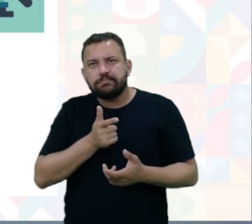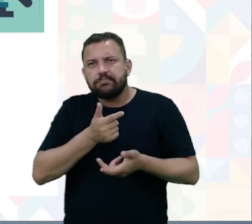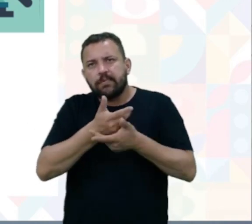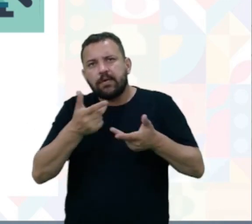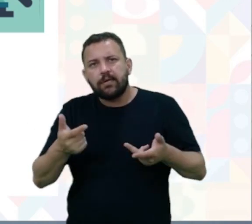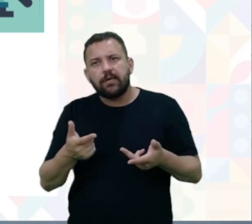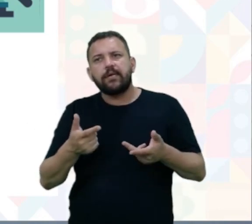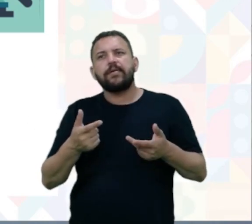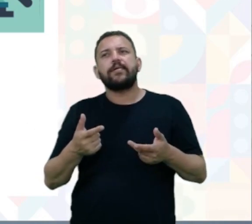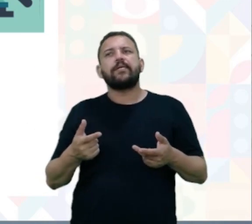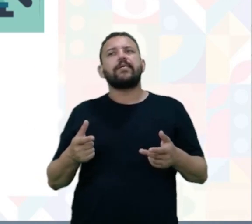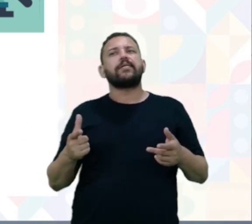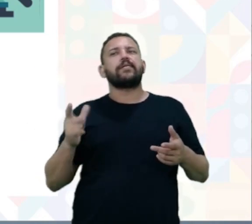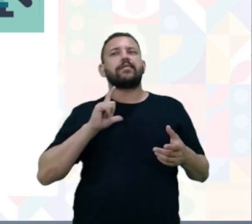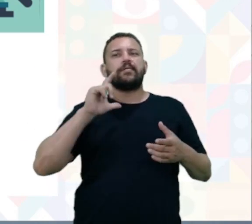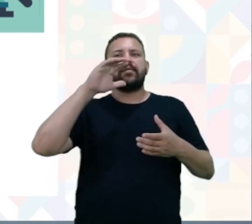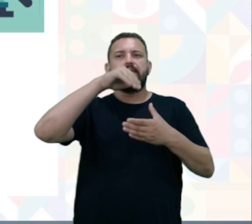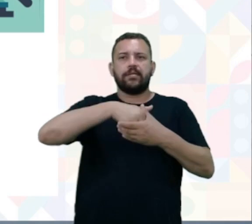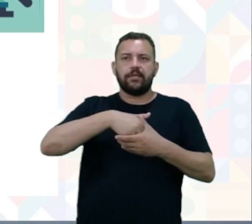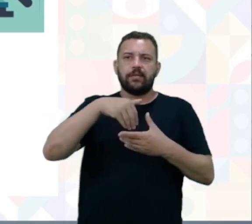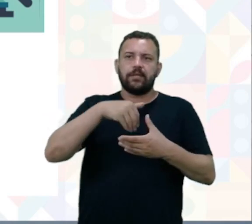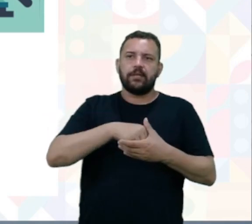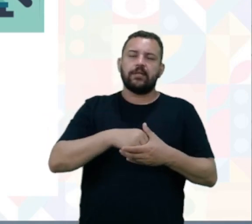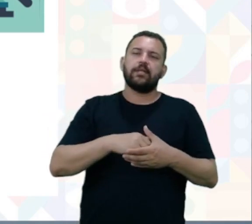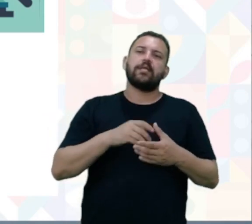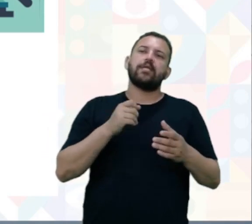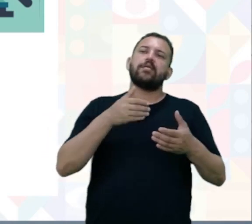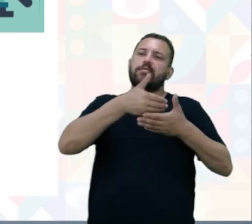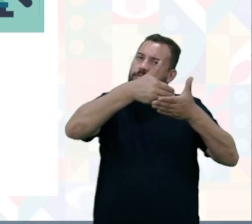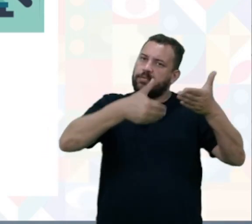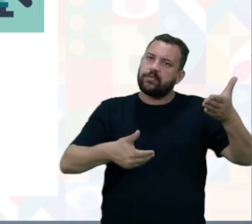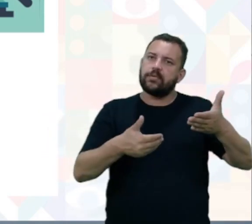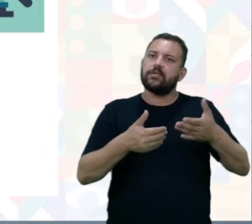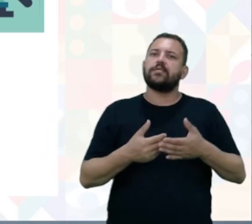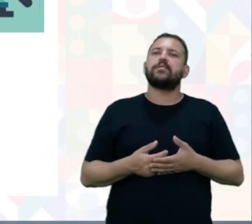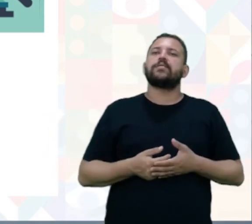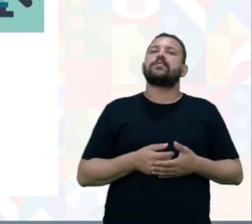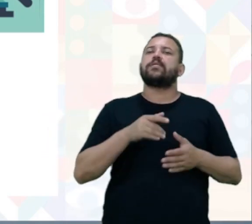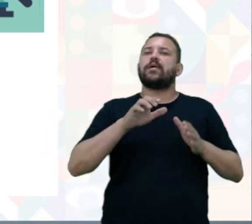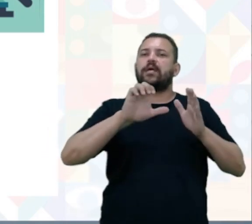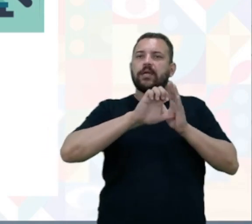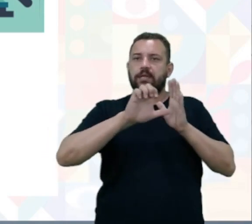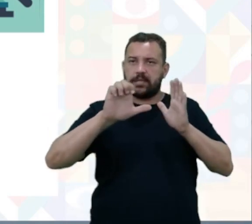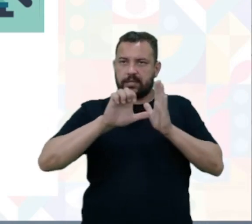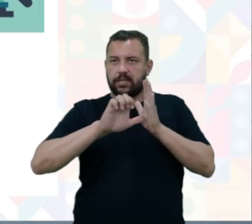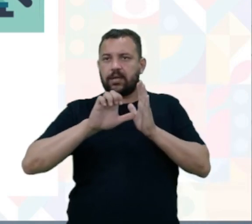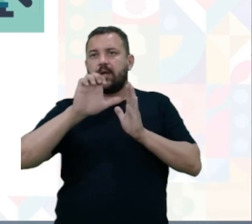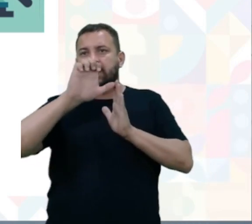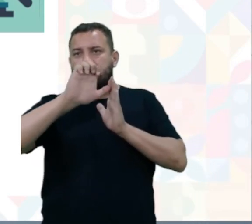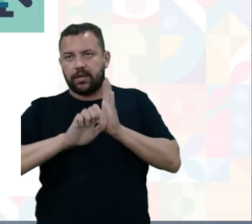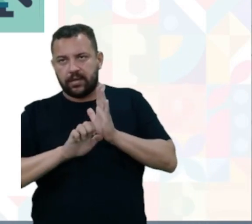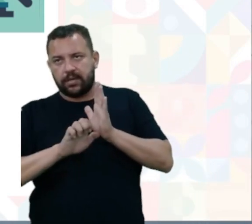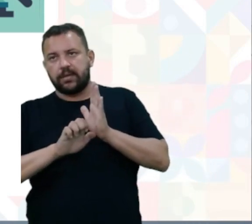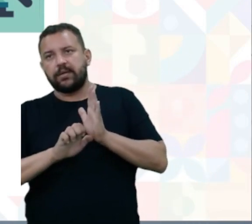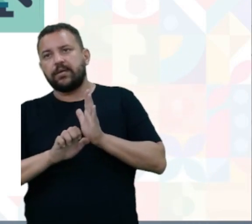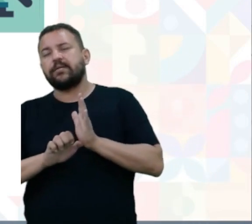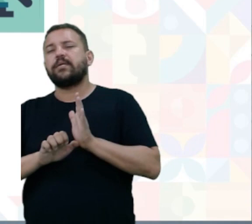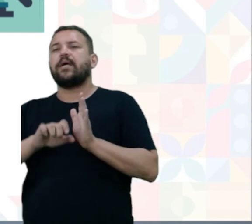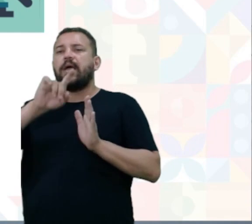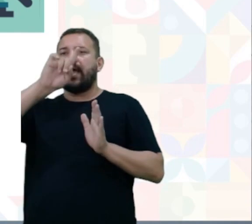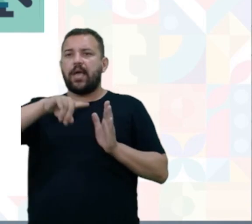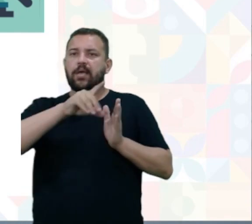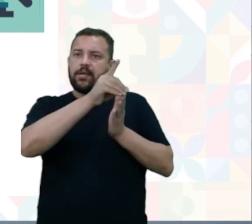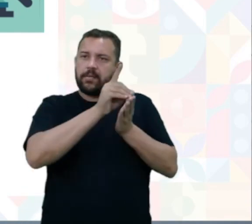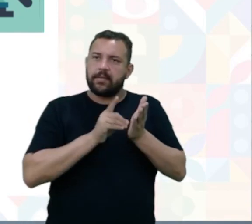estará previsto em termos de contrato. Então, o edital é um dos documentos